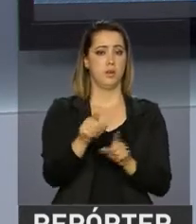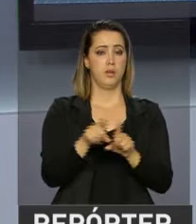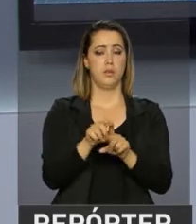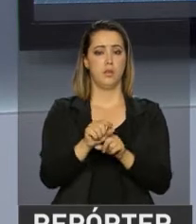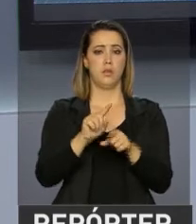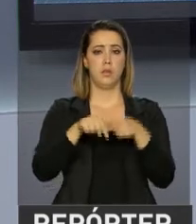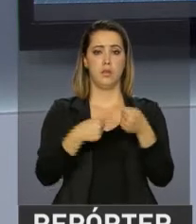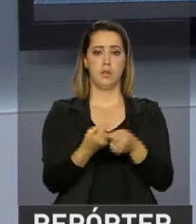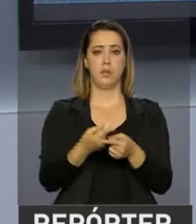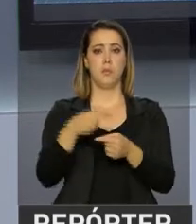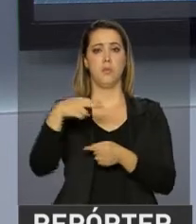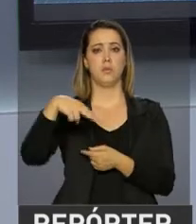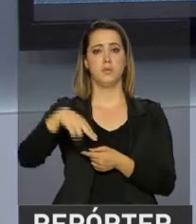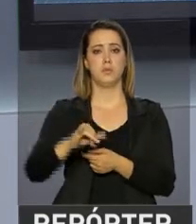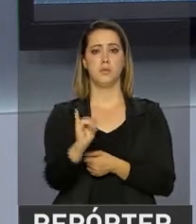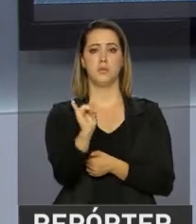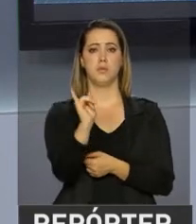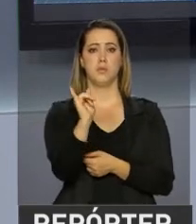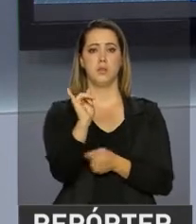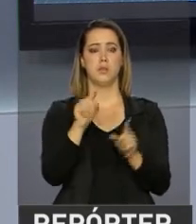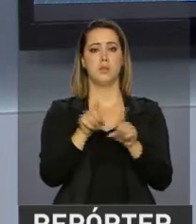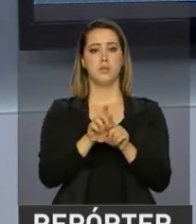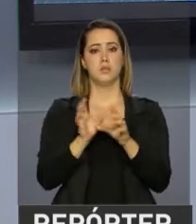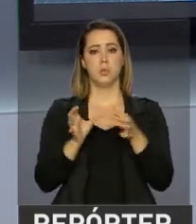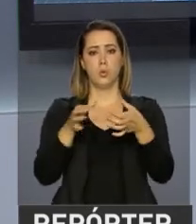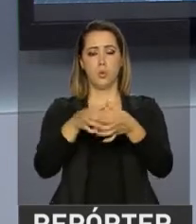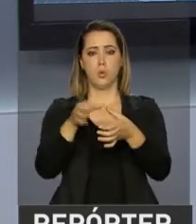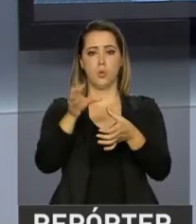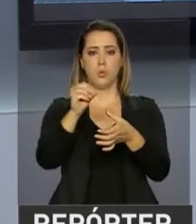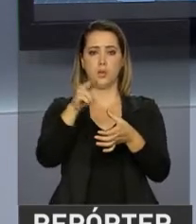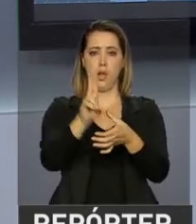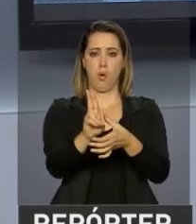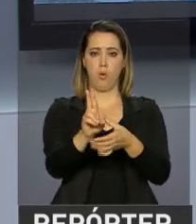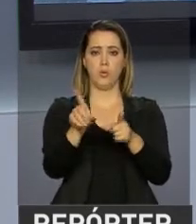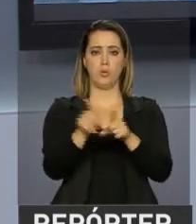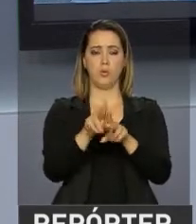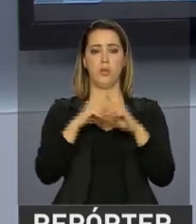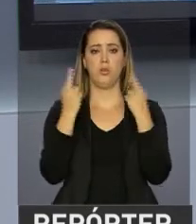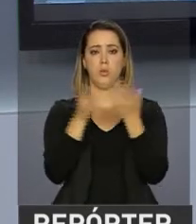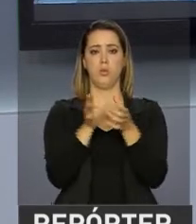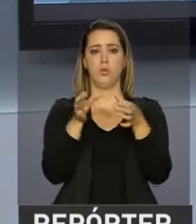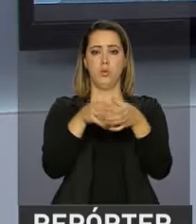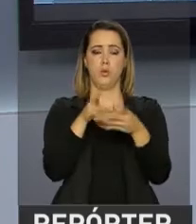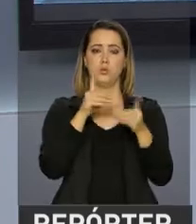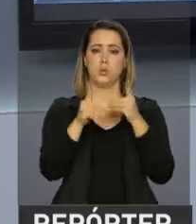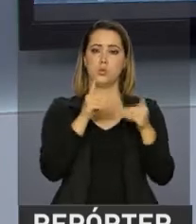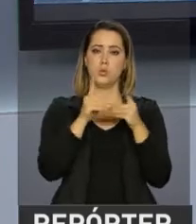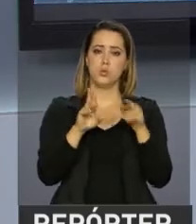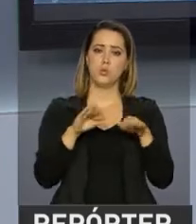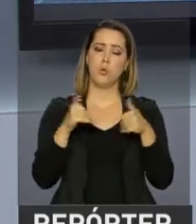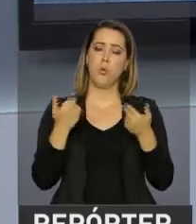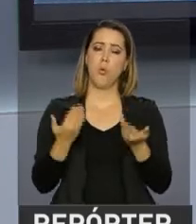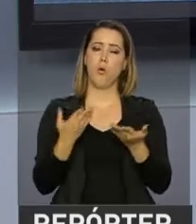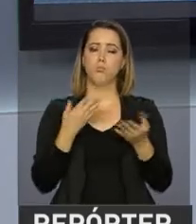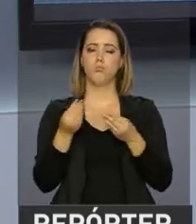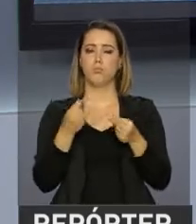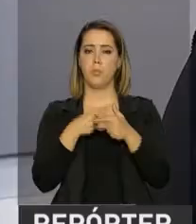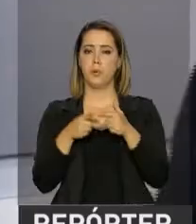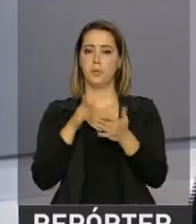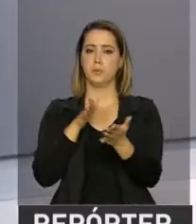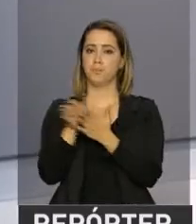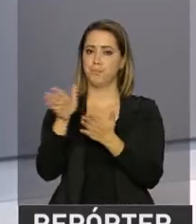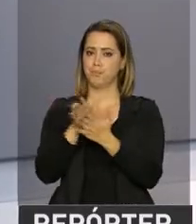para nova york na organização das nações unidas ele deve participar de reunião para tratar da situação dos refugiados